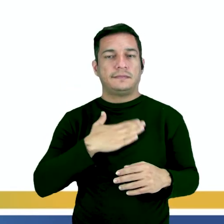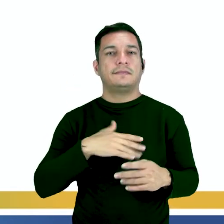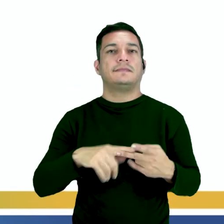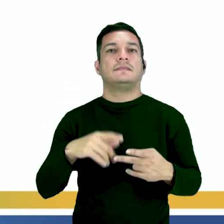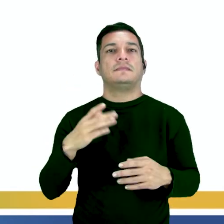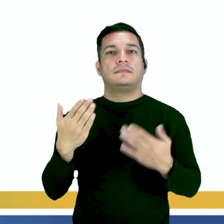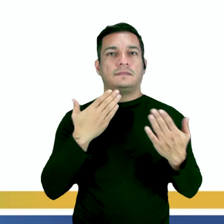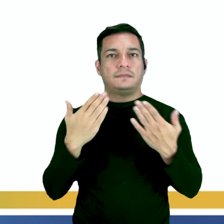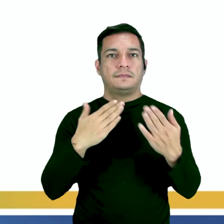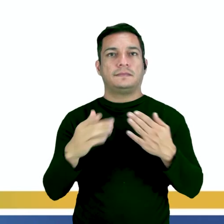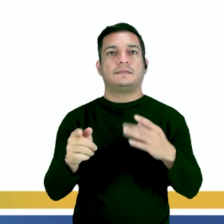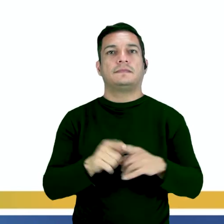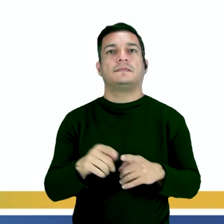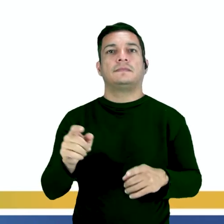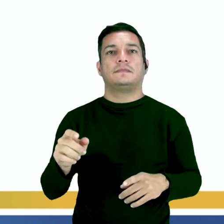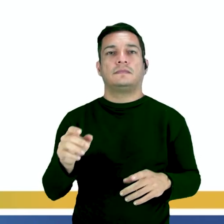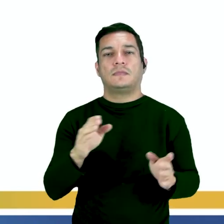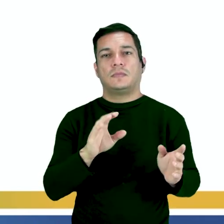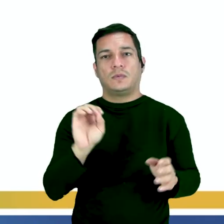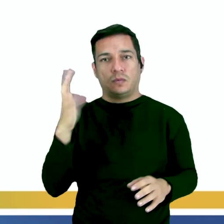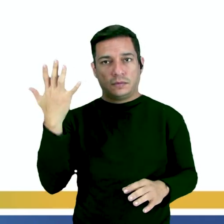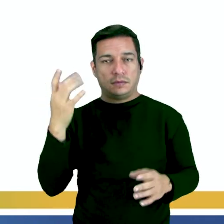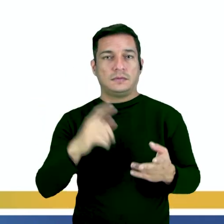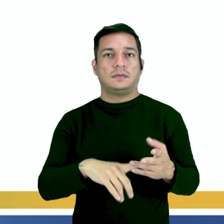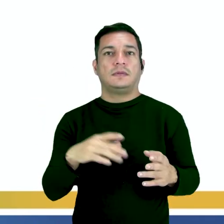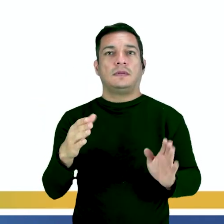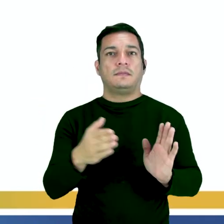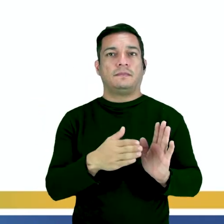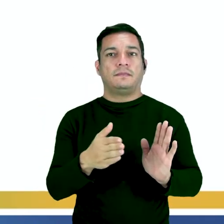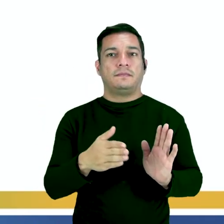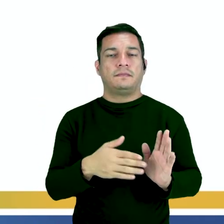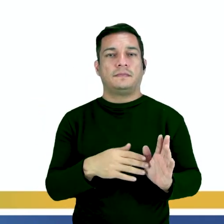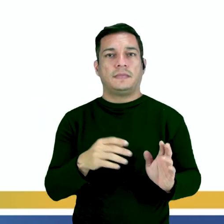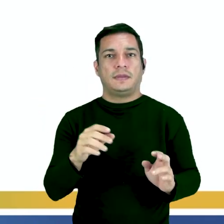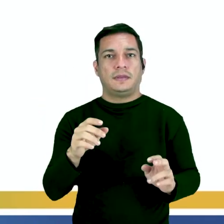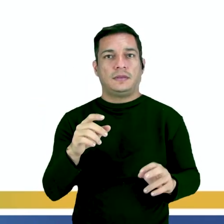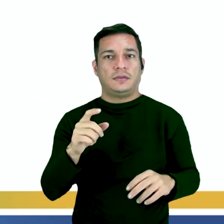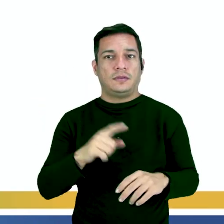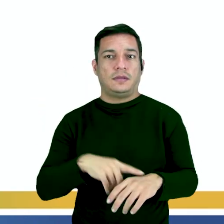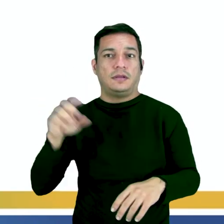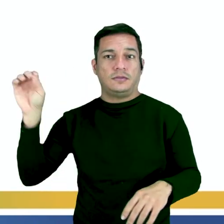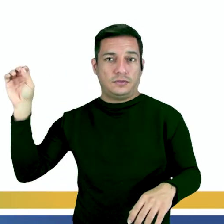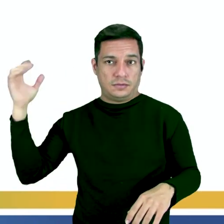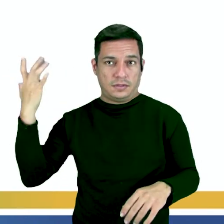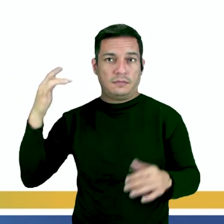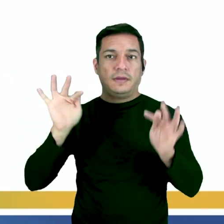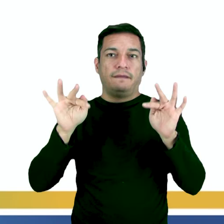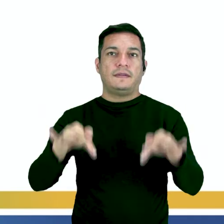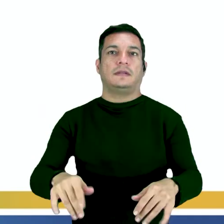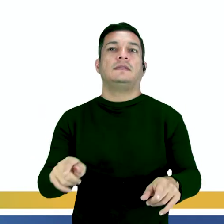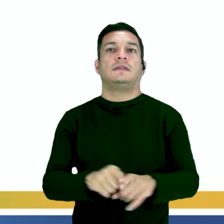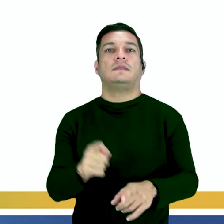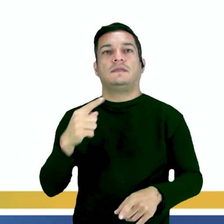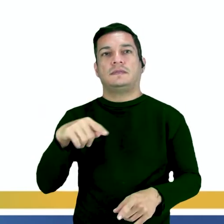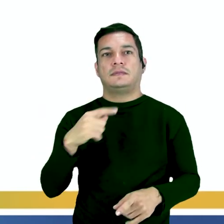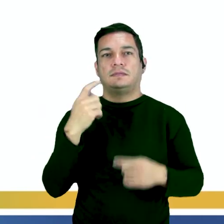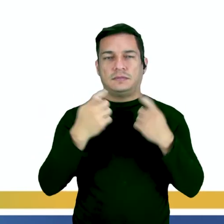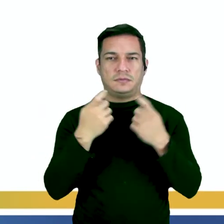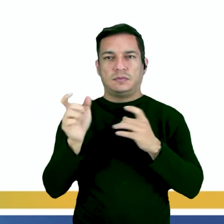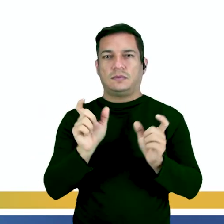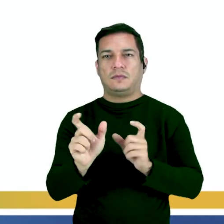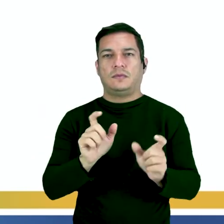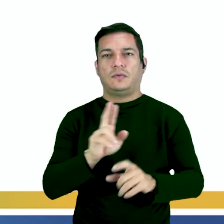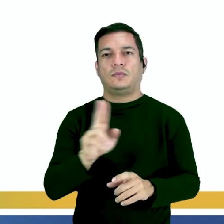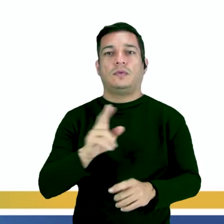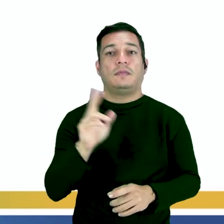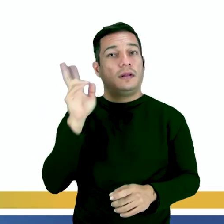concessivas, comparativas, consecutivas, proporcionais, temporais e finais. Não se preocupem com tantos nomes,